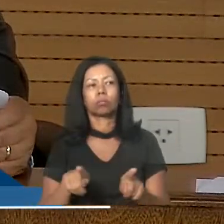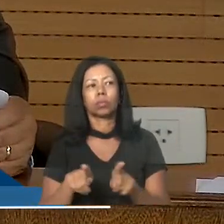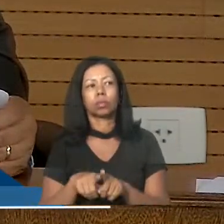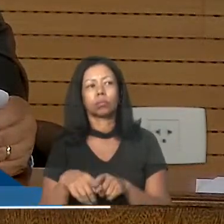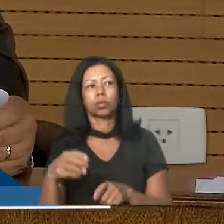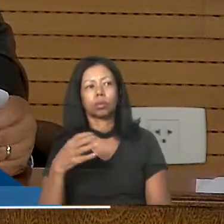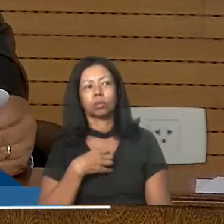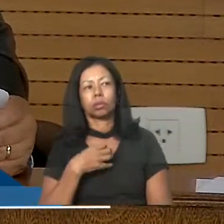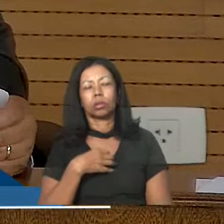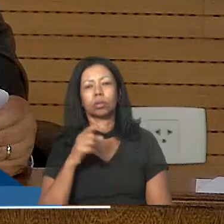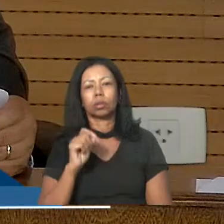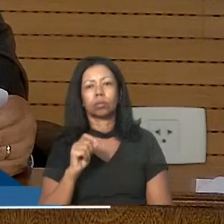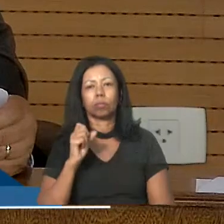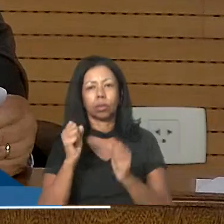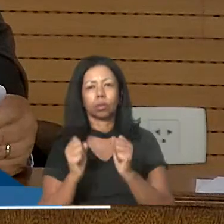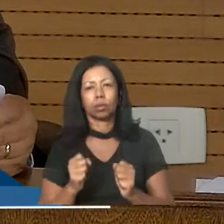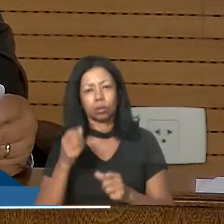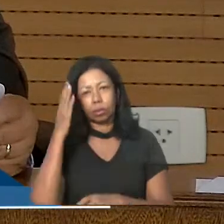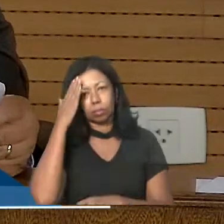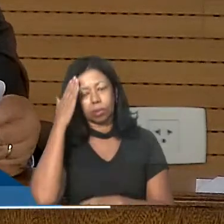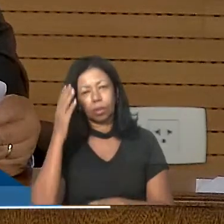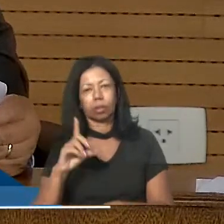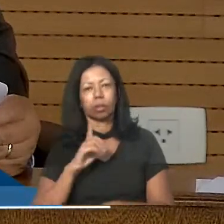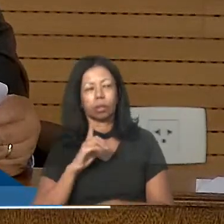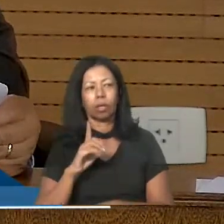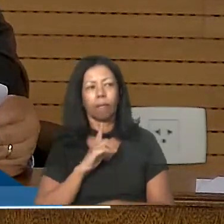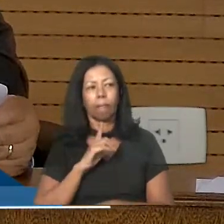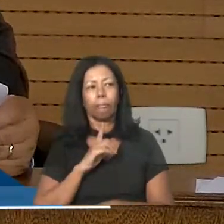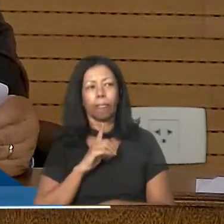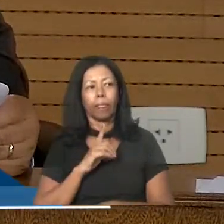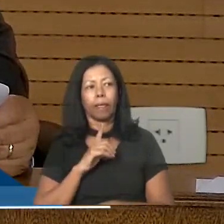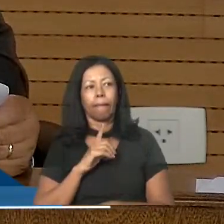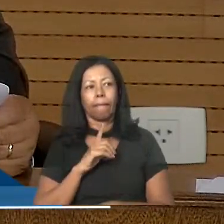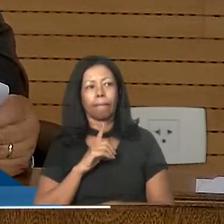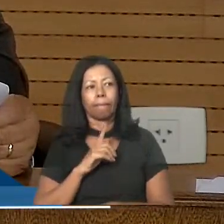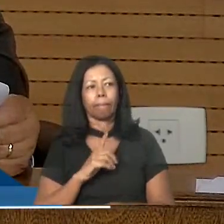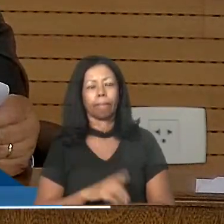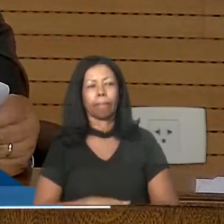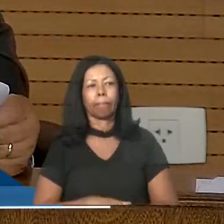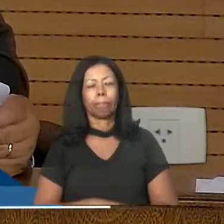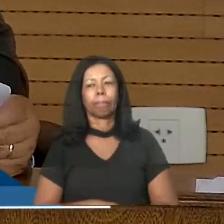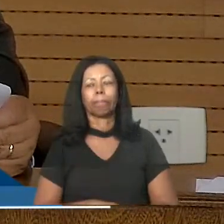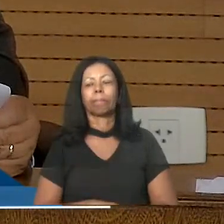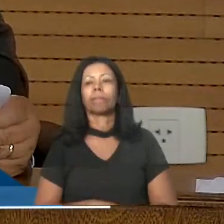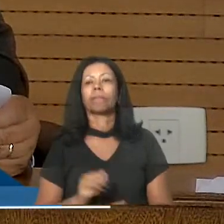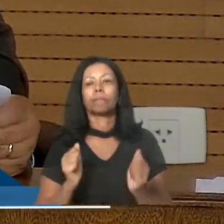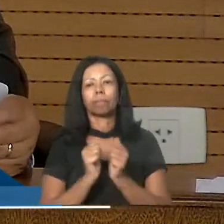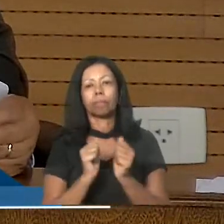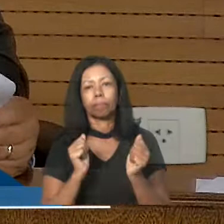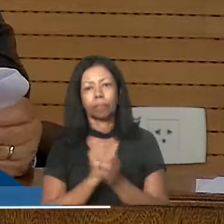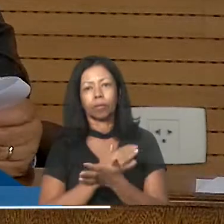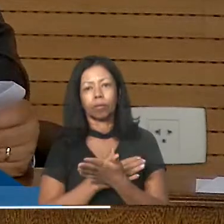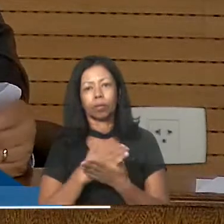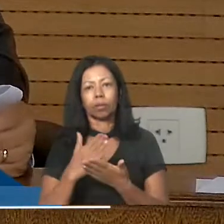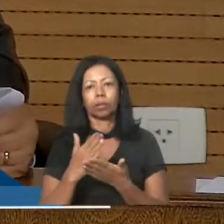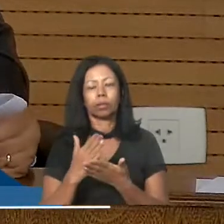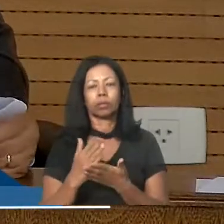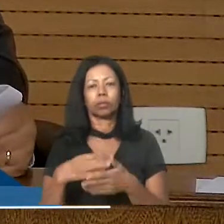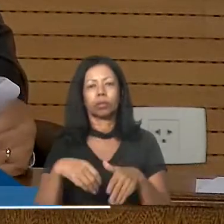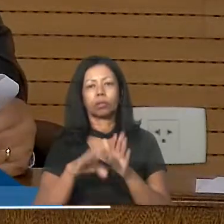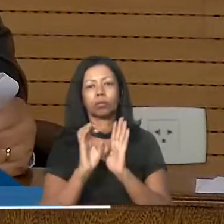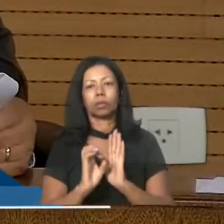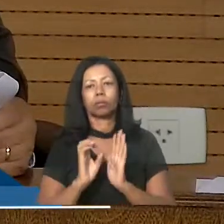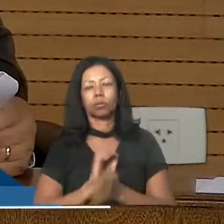é de se ponderar que se encontra consonante com os pressupostos de origem do